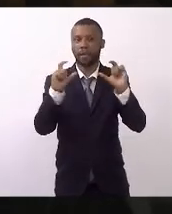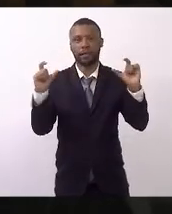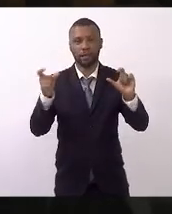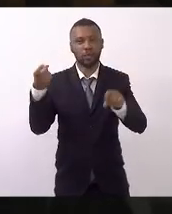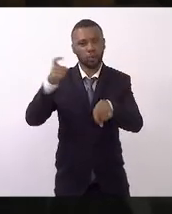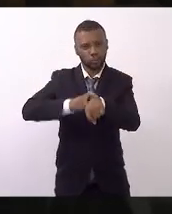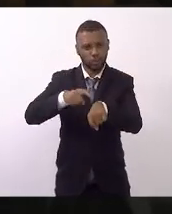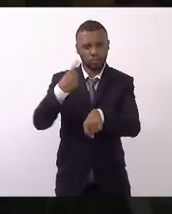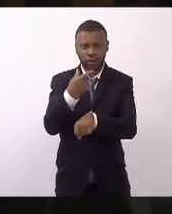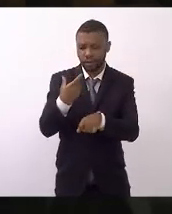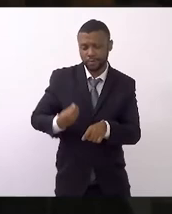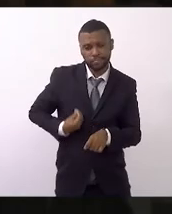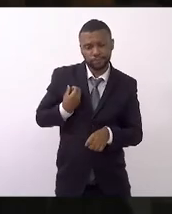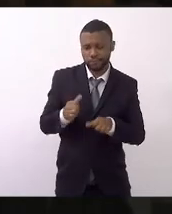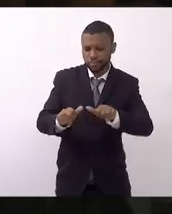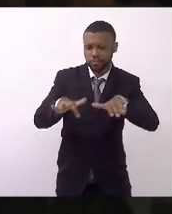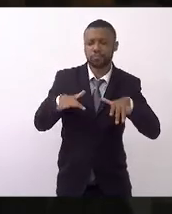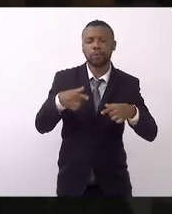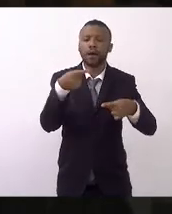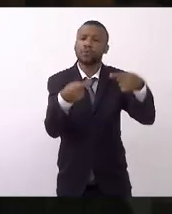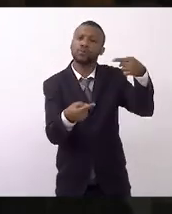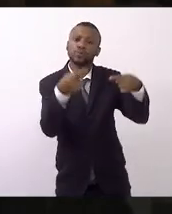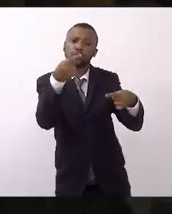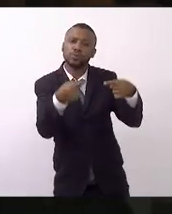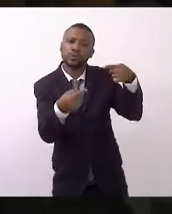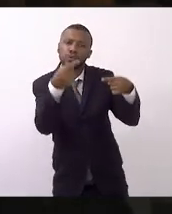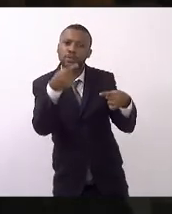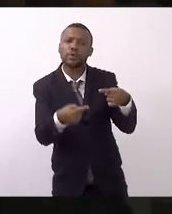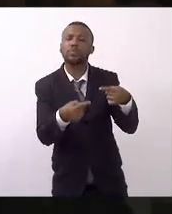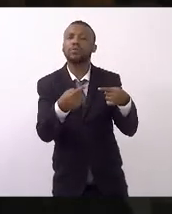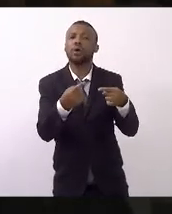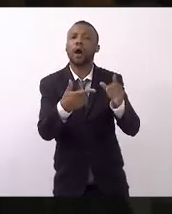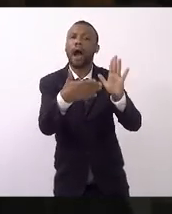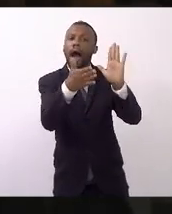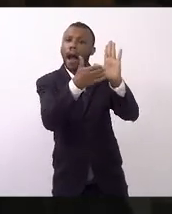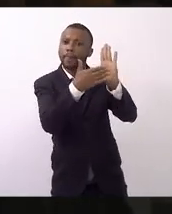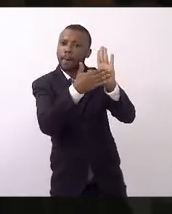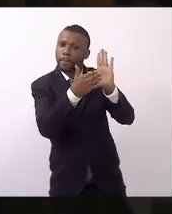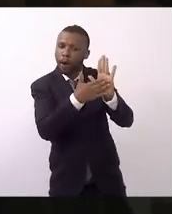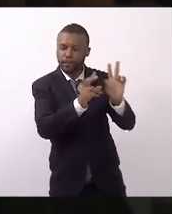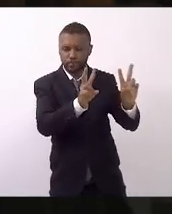aqui discutindo a ordem do dia,